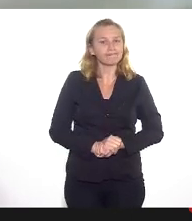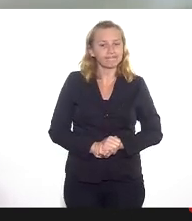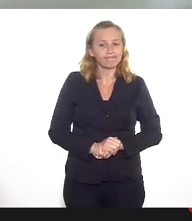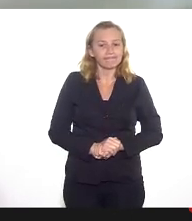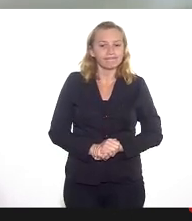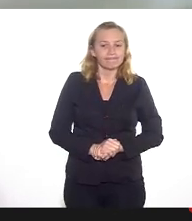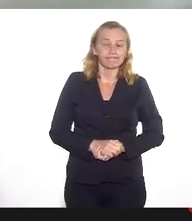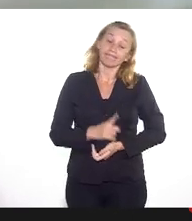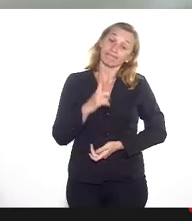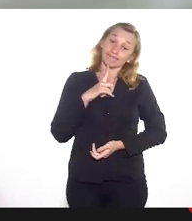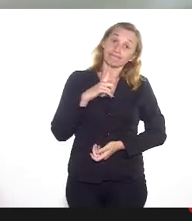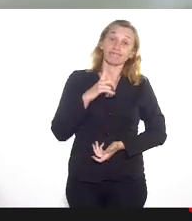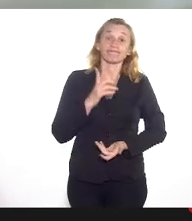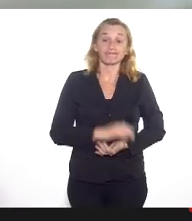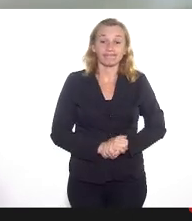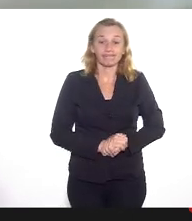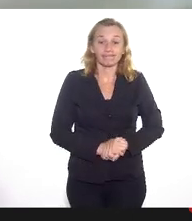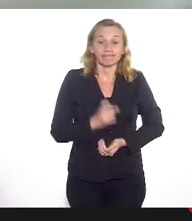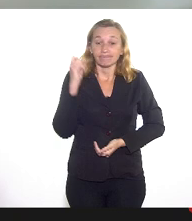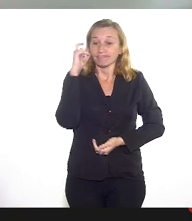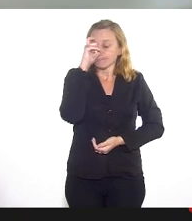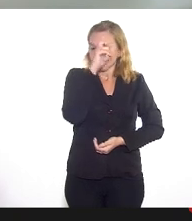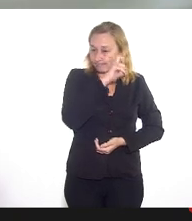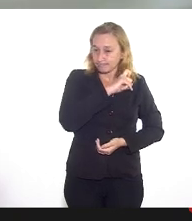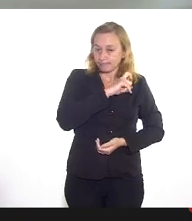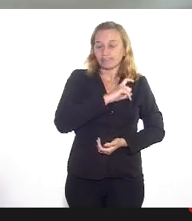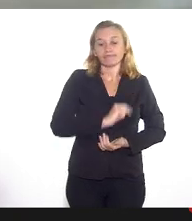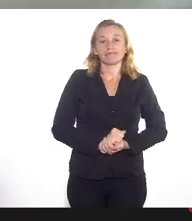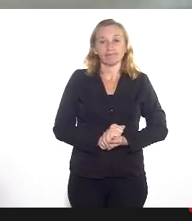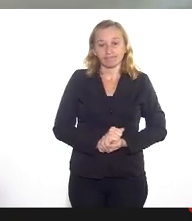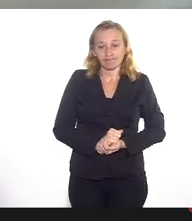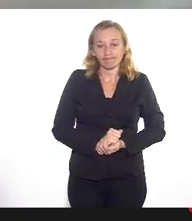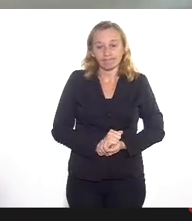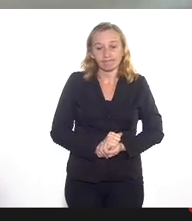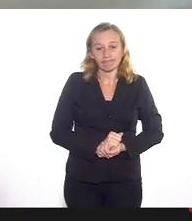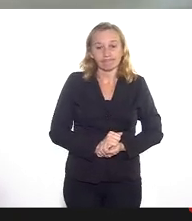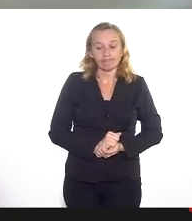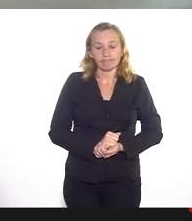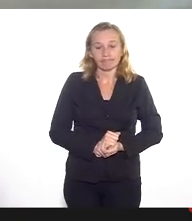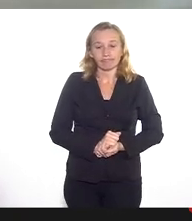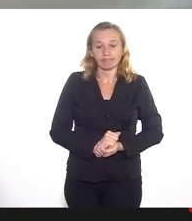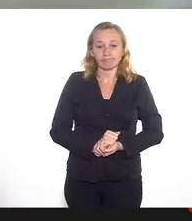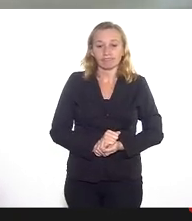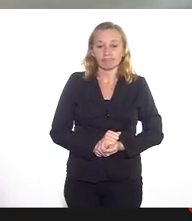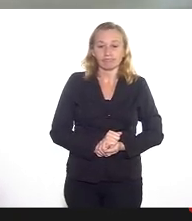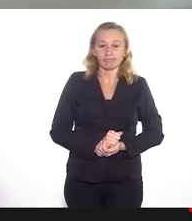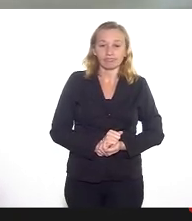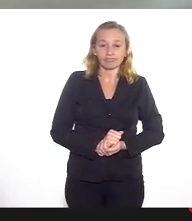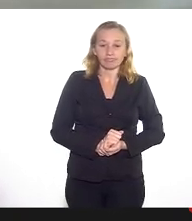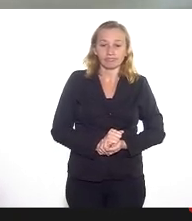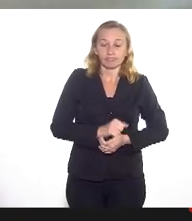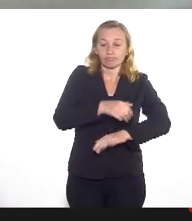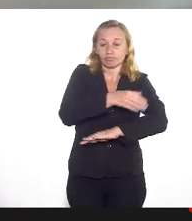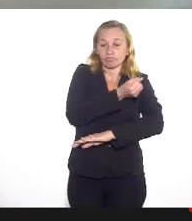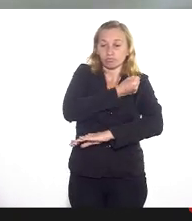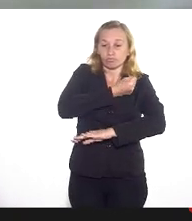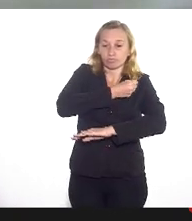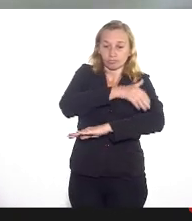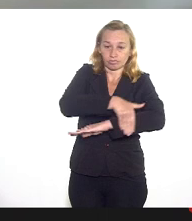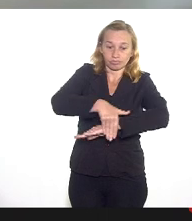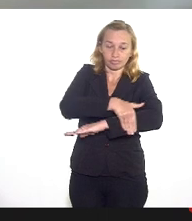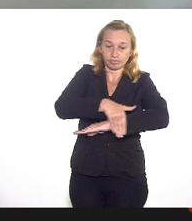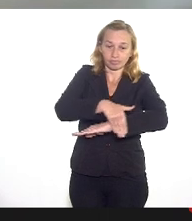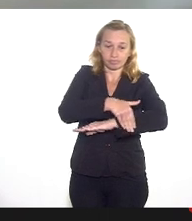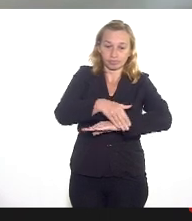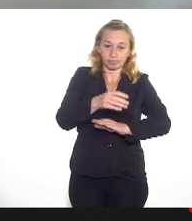Se tiverem dificuldade de descobrir os endereços e com quem emitir os ofícios, a